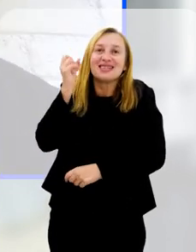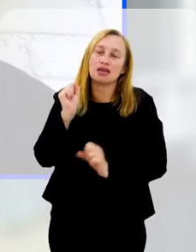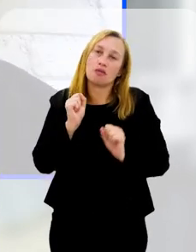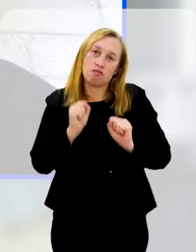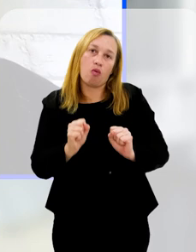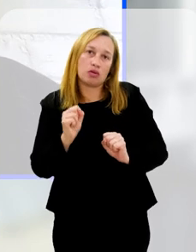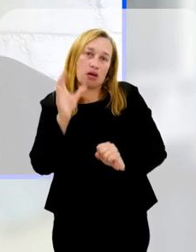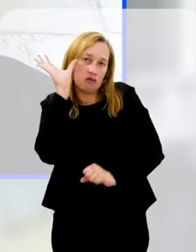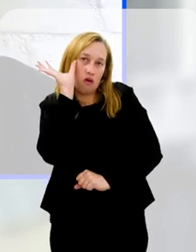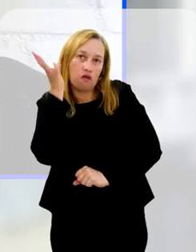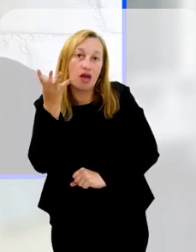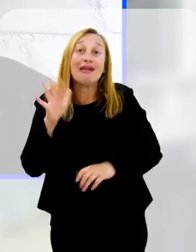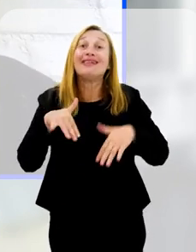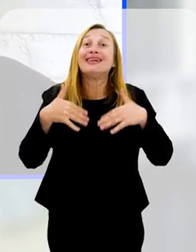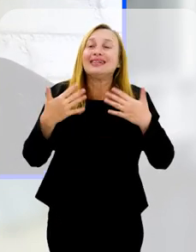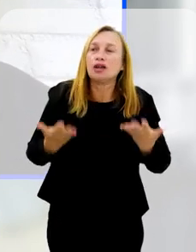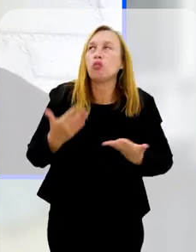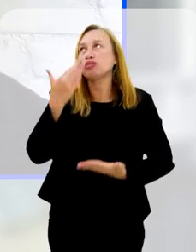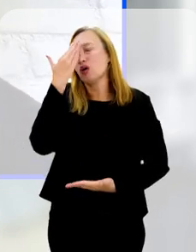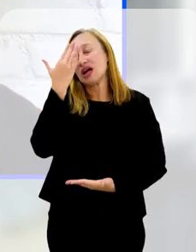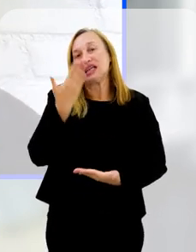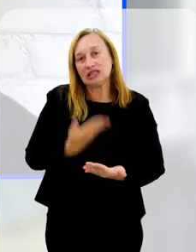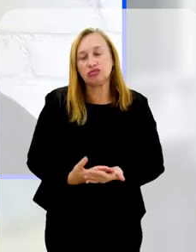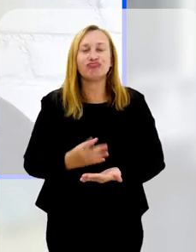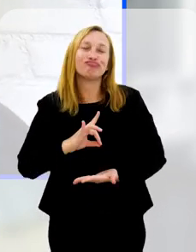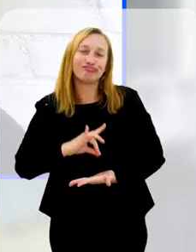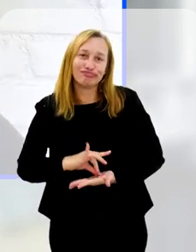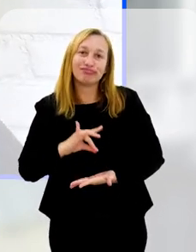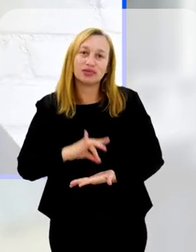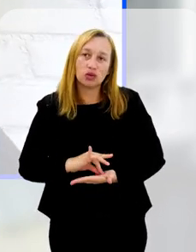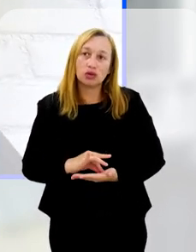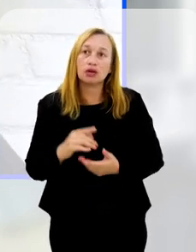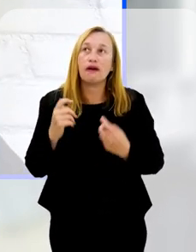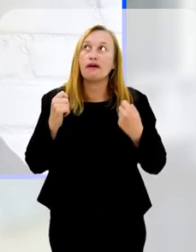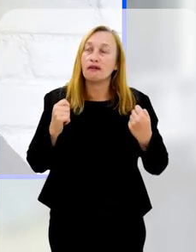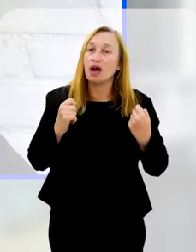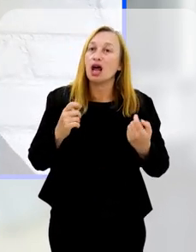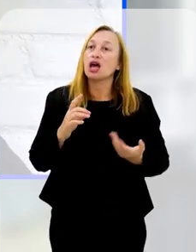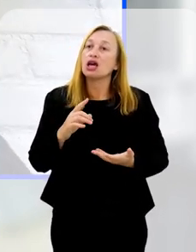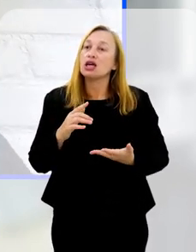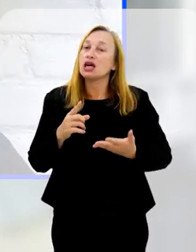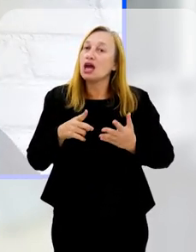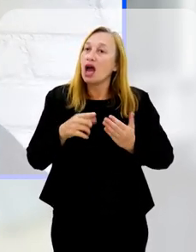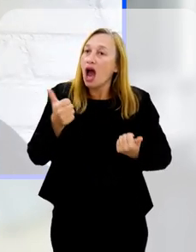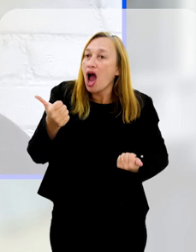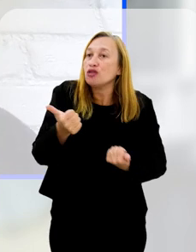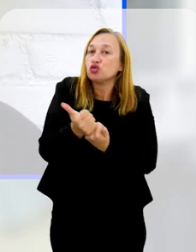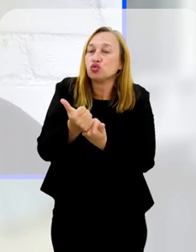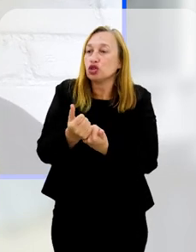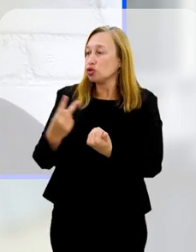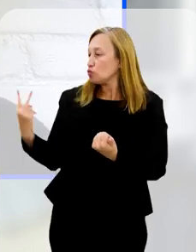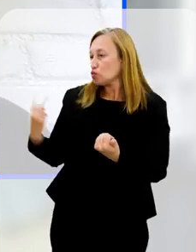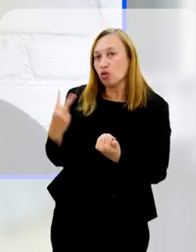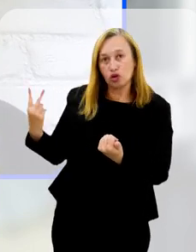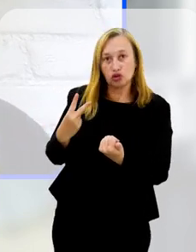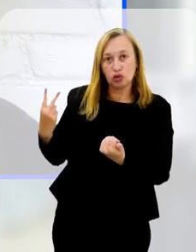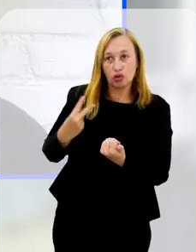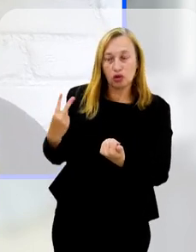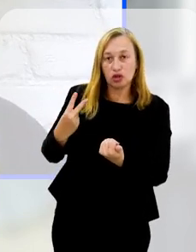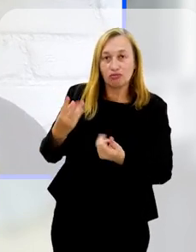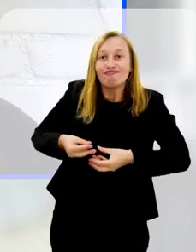que os problemas poderiam ser resolvidos. Então, eu acredito mesmo, e eu espero que a contribuição que a